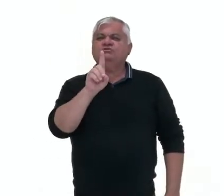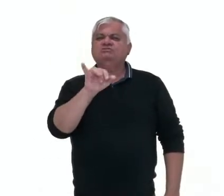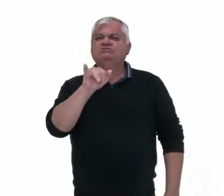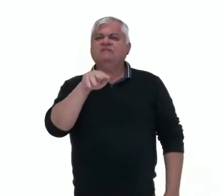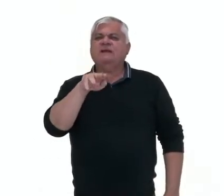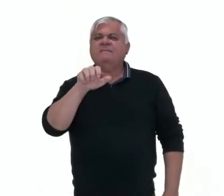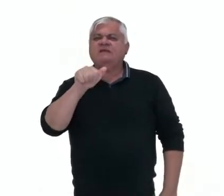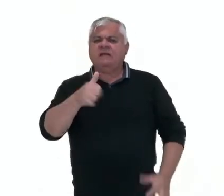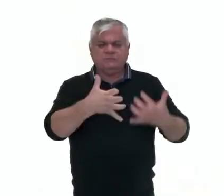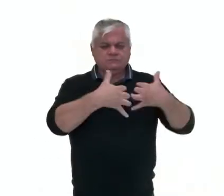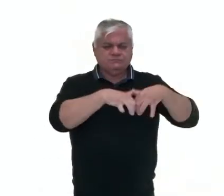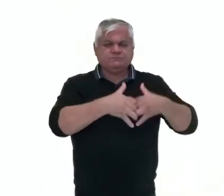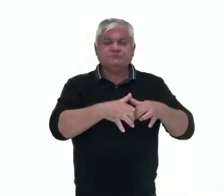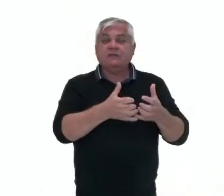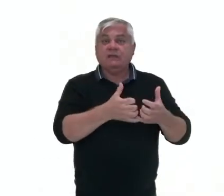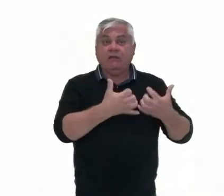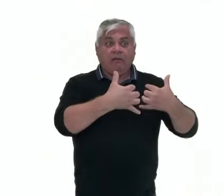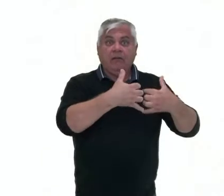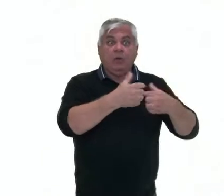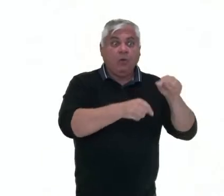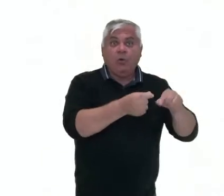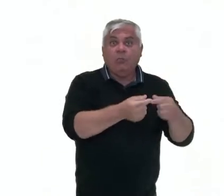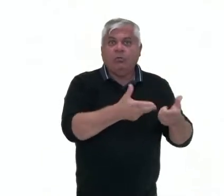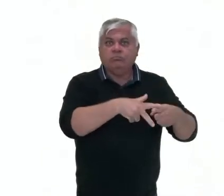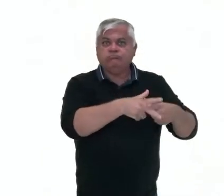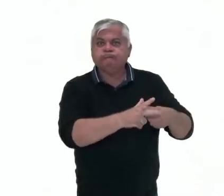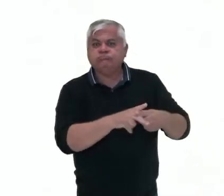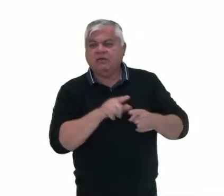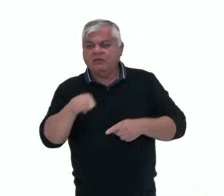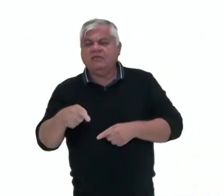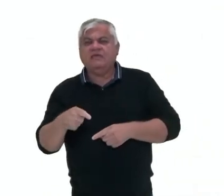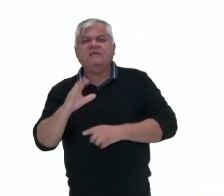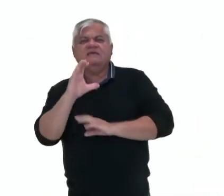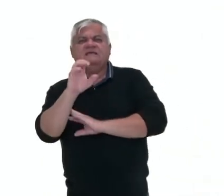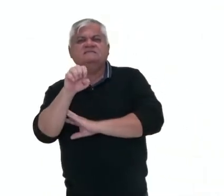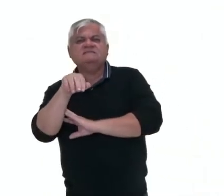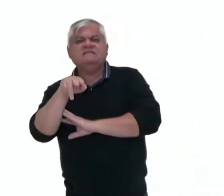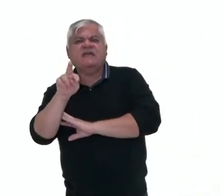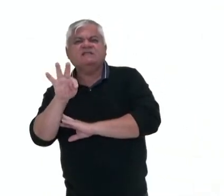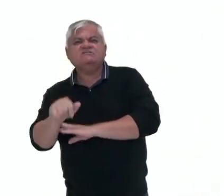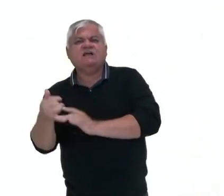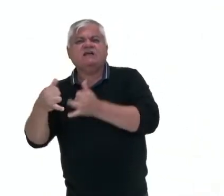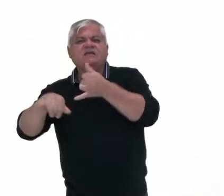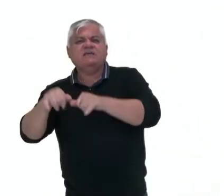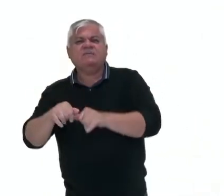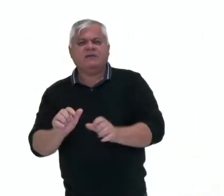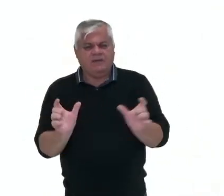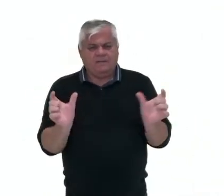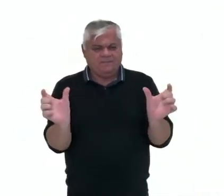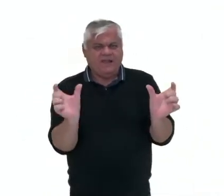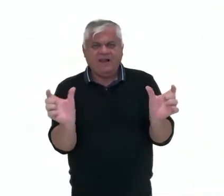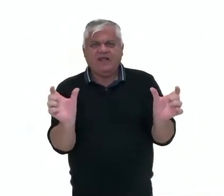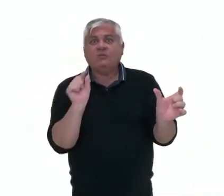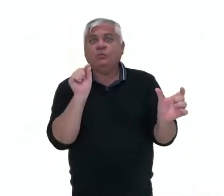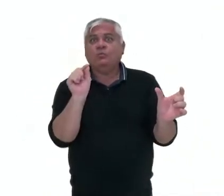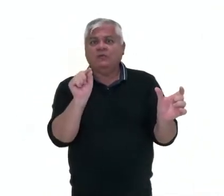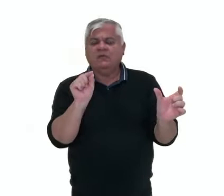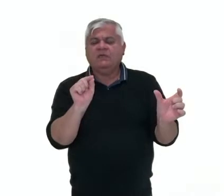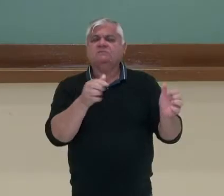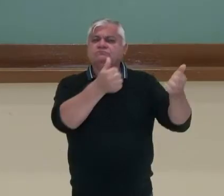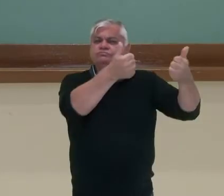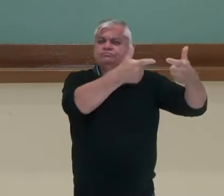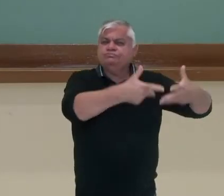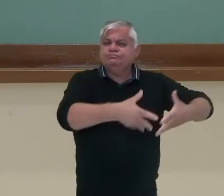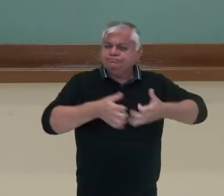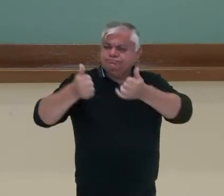entre a transformação do grafite em diamante e a cinética química e a termodinâmica? Então, essas são questões que vamos estar discutindo